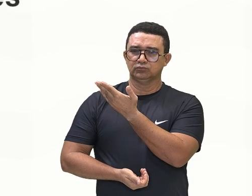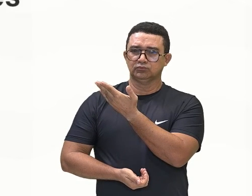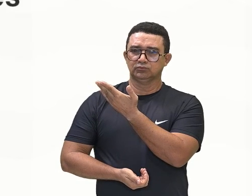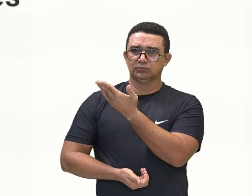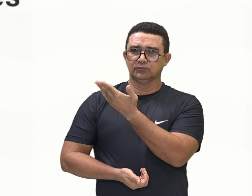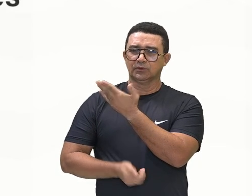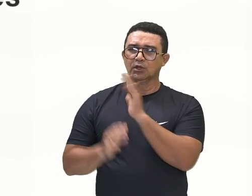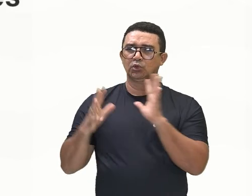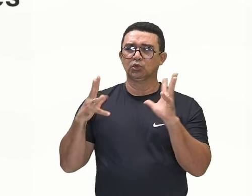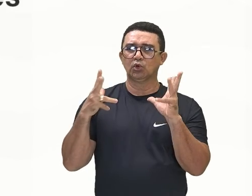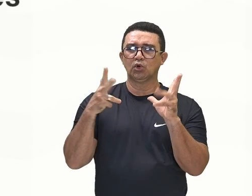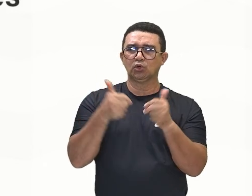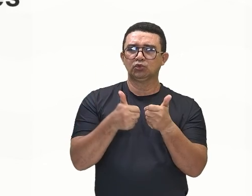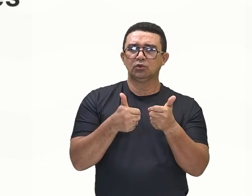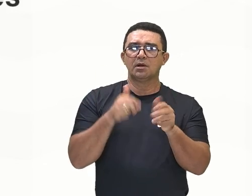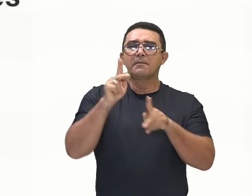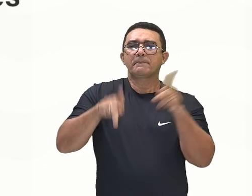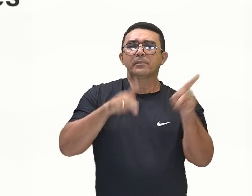palestinos, argelinos,